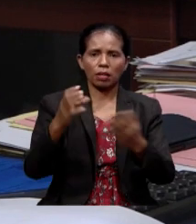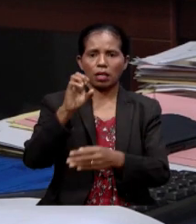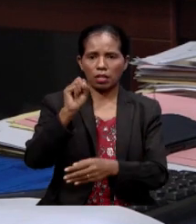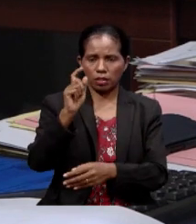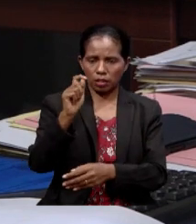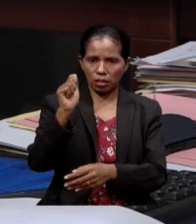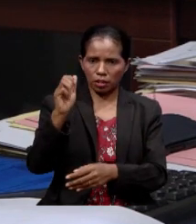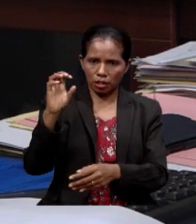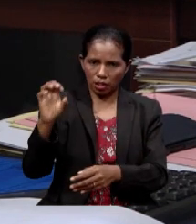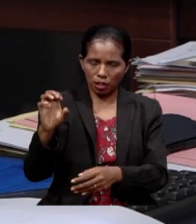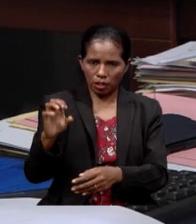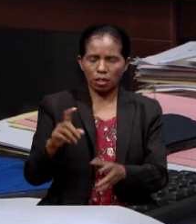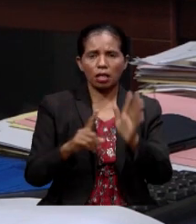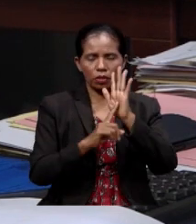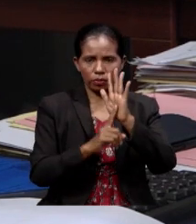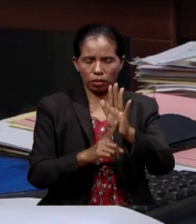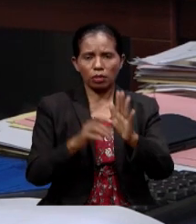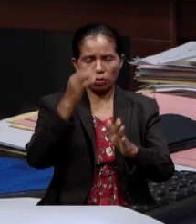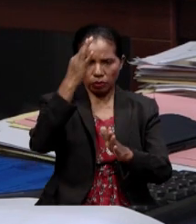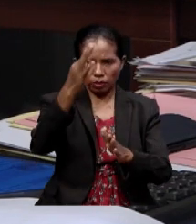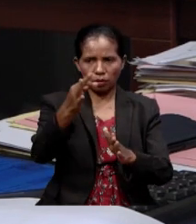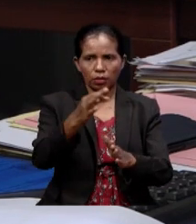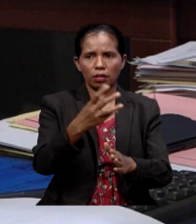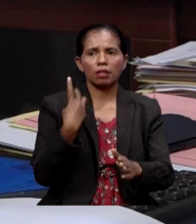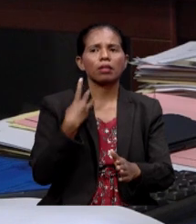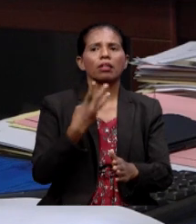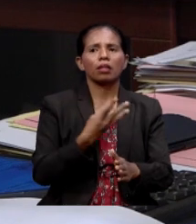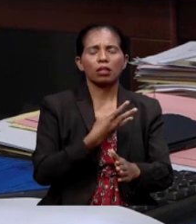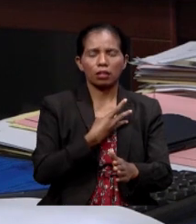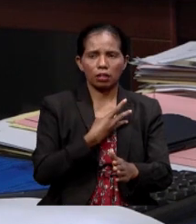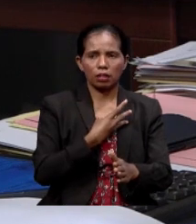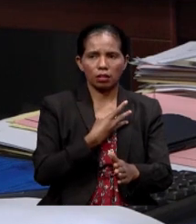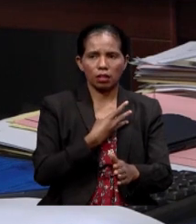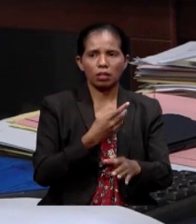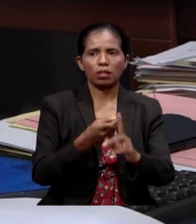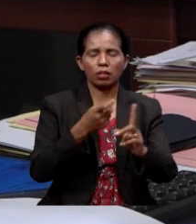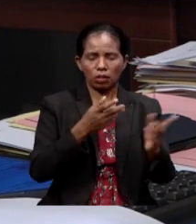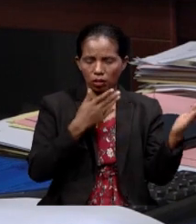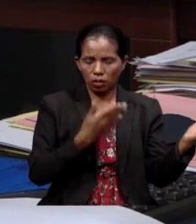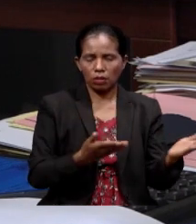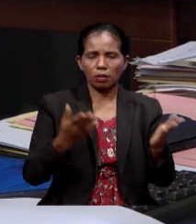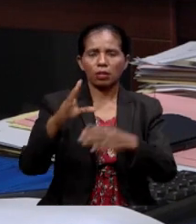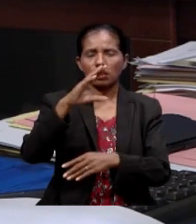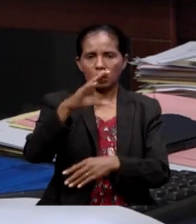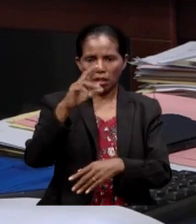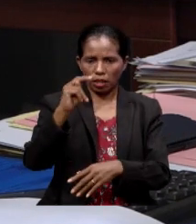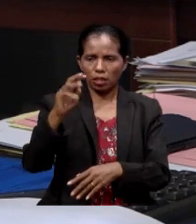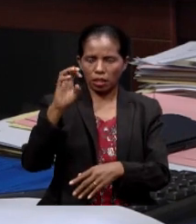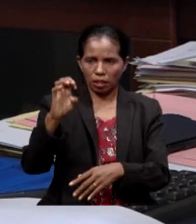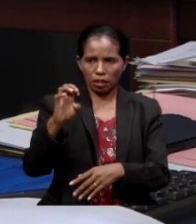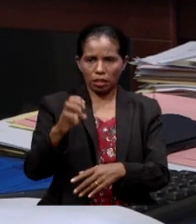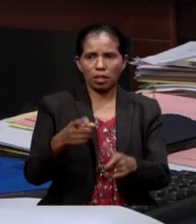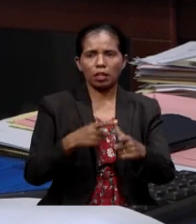atu do kata começa a segunda vai sira atama ona depois ia me verifica puxa o filho falei mais a CNE e CNE